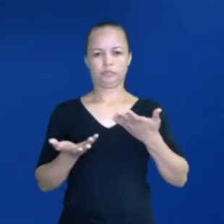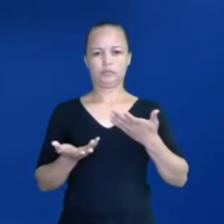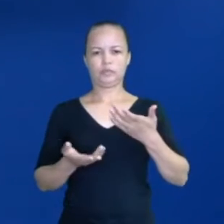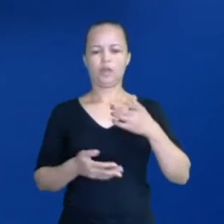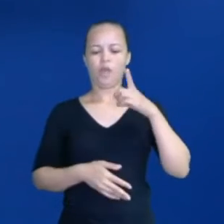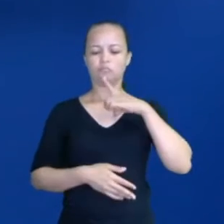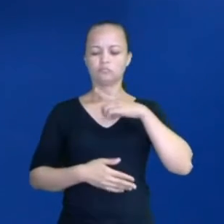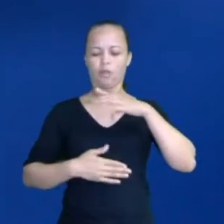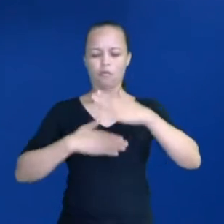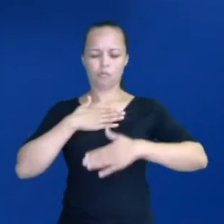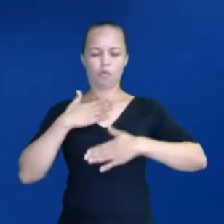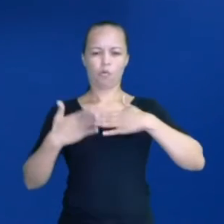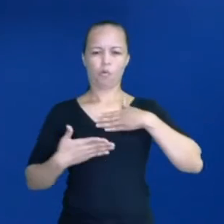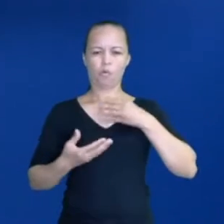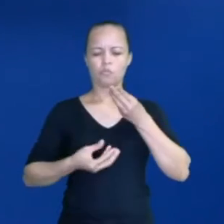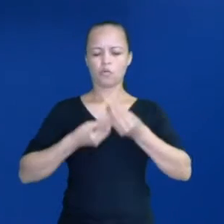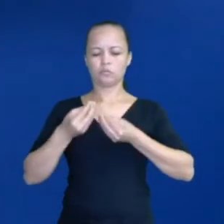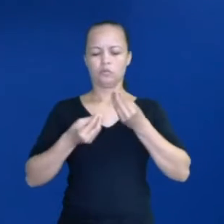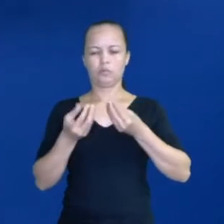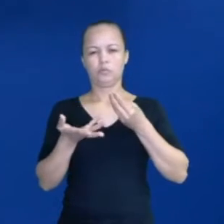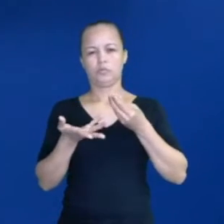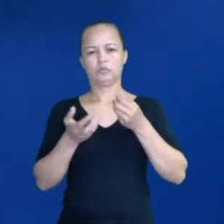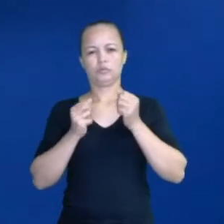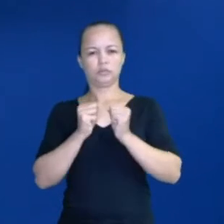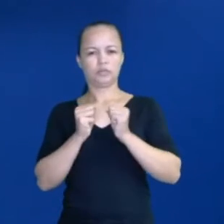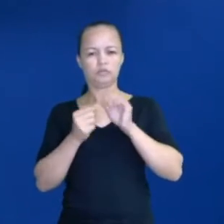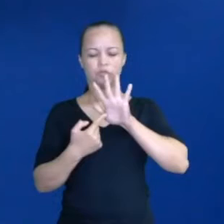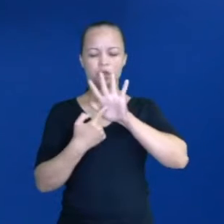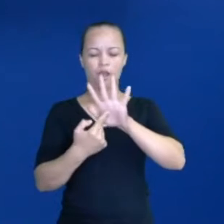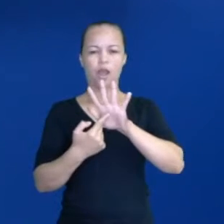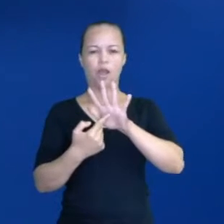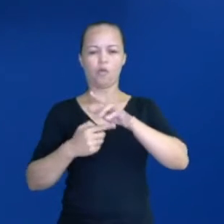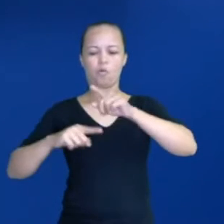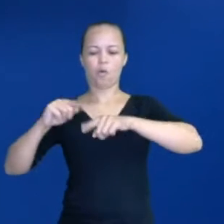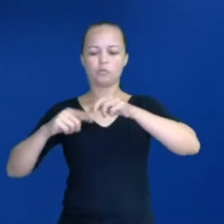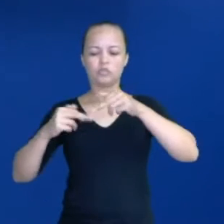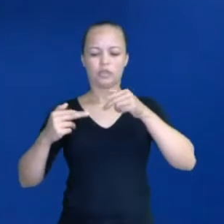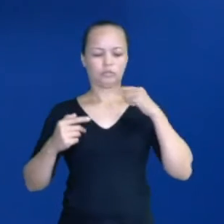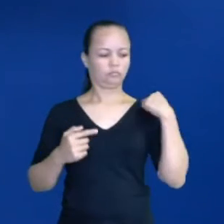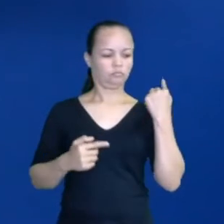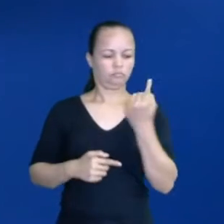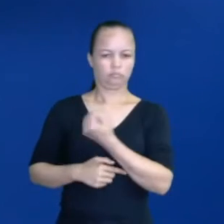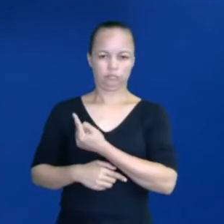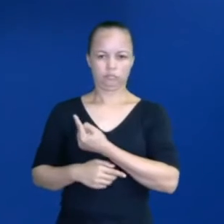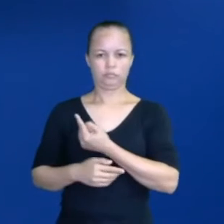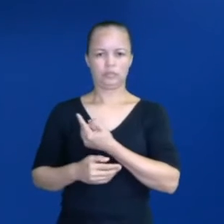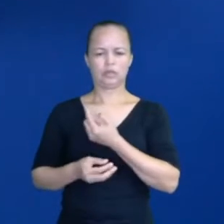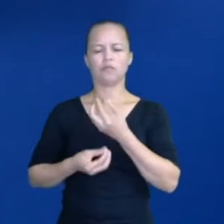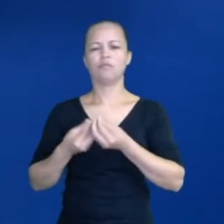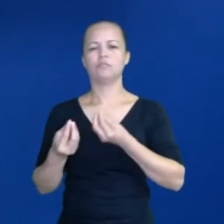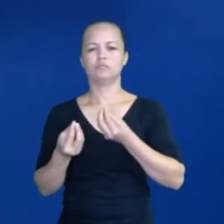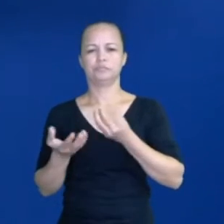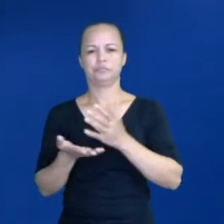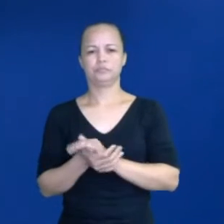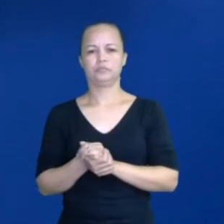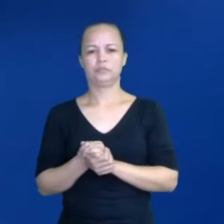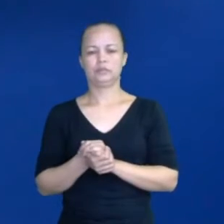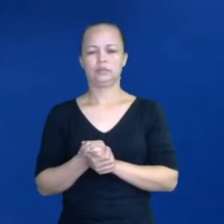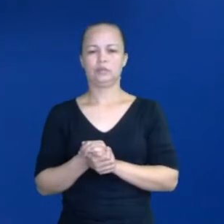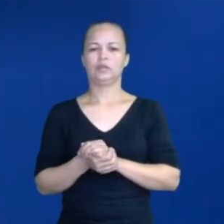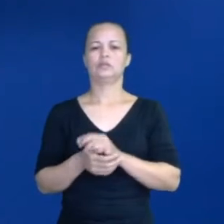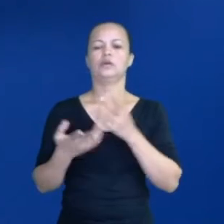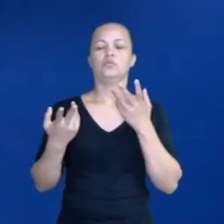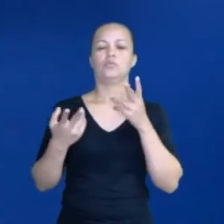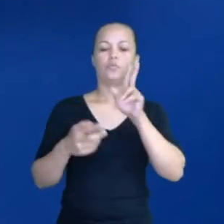corpo, como é que eu posso identificar a posição dos objetos ao meu redor? Justamente usando-se